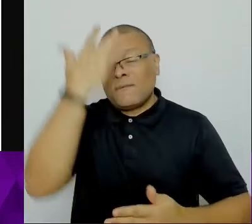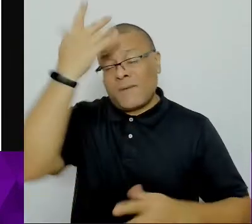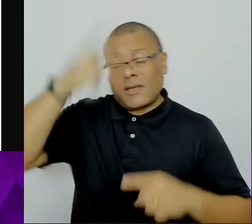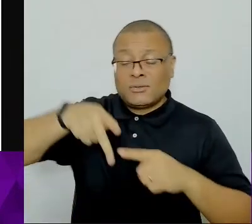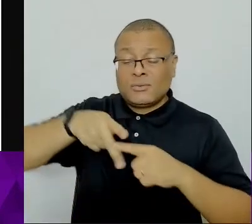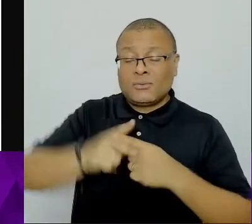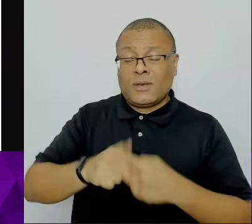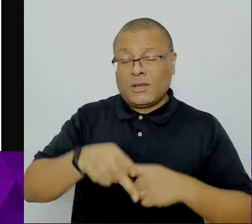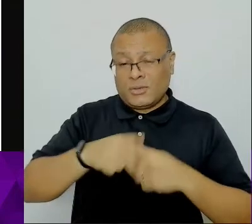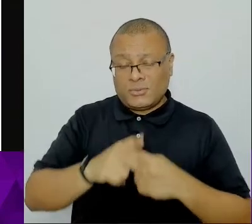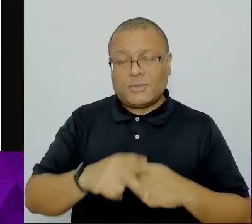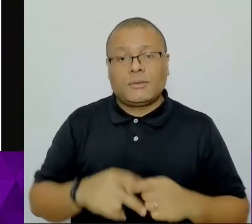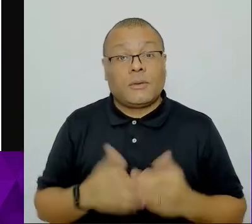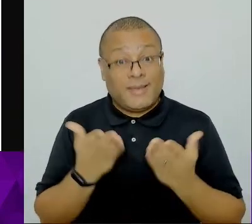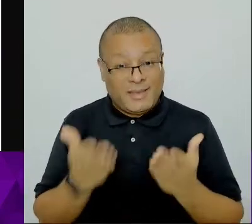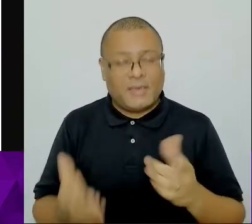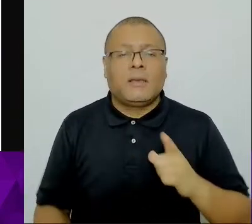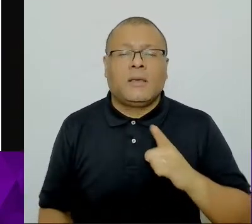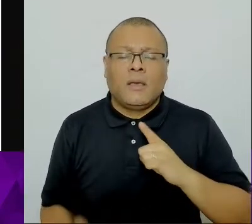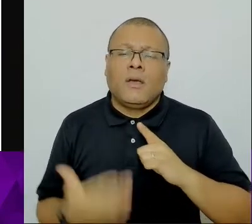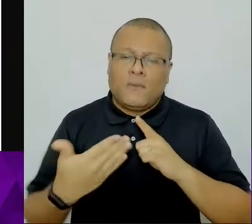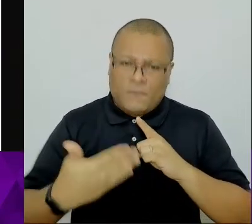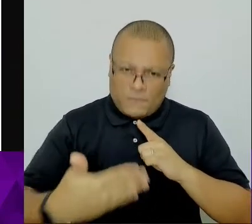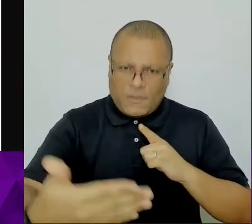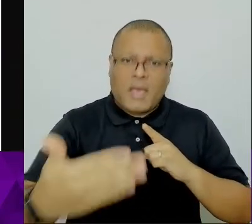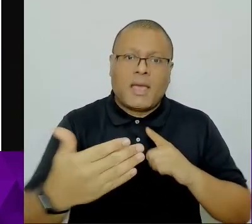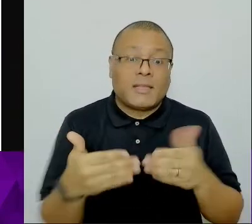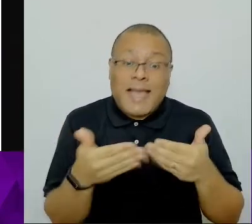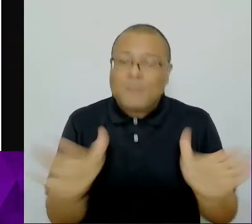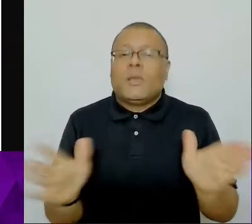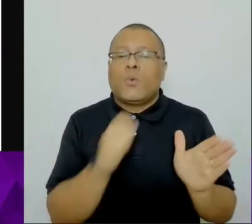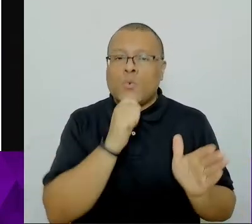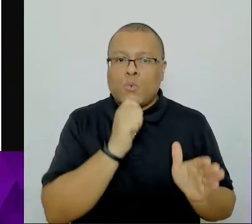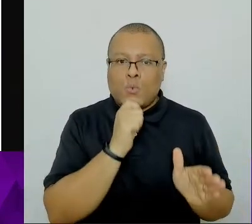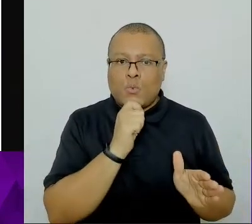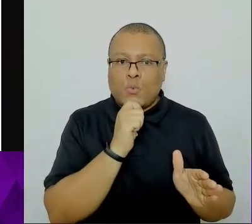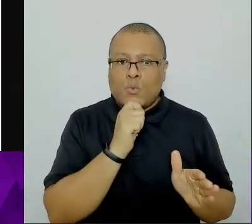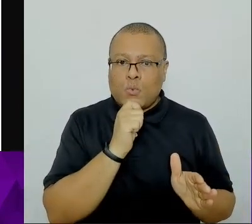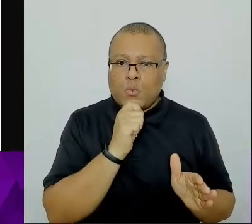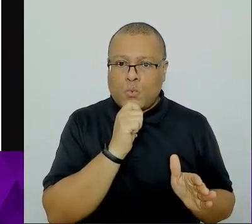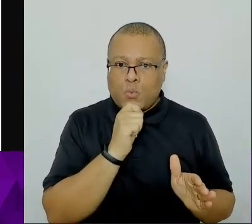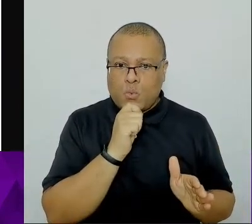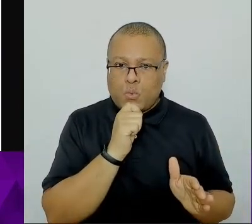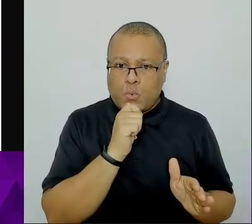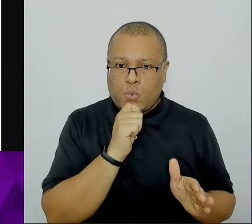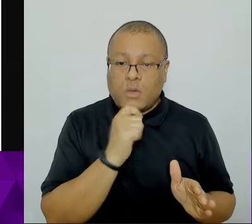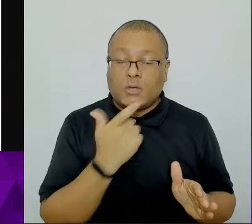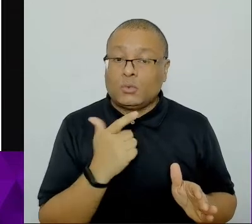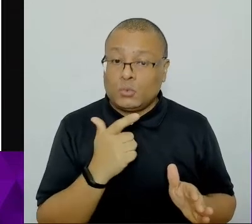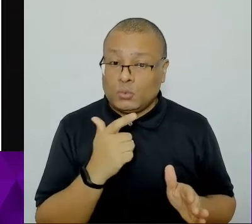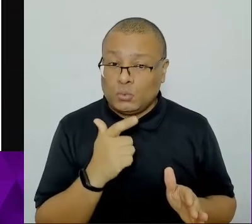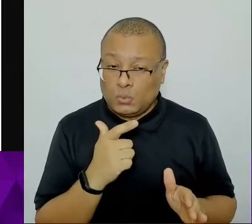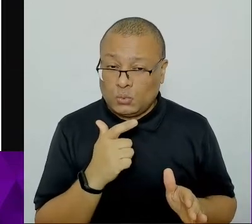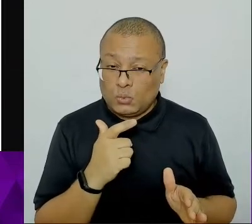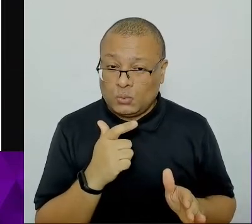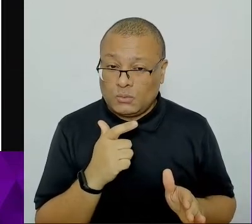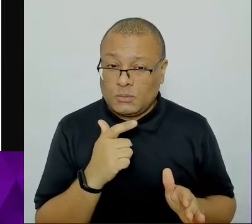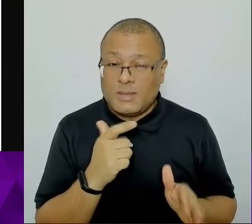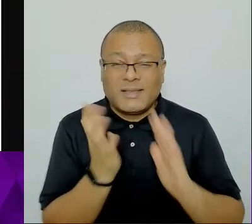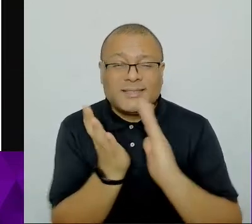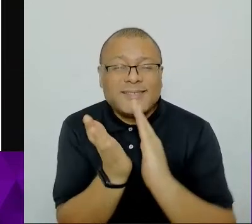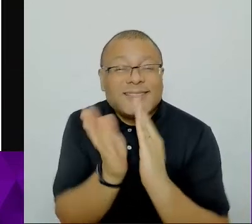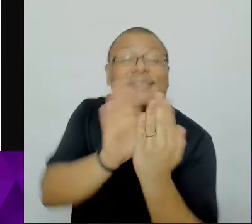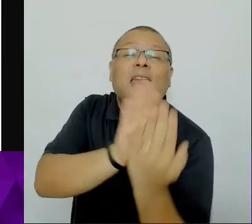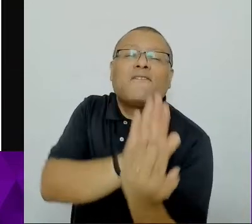ele ainda vai sair, não está disponível ainda uma versão do tal de interface,